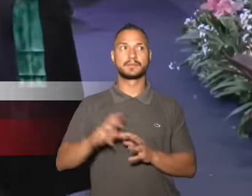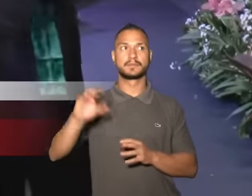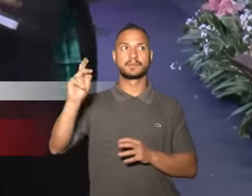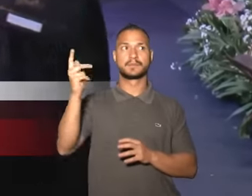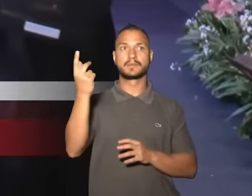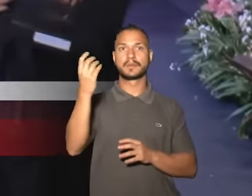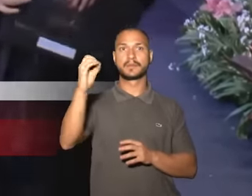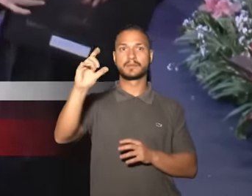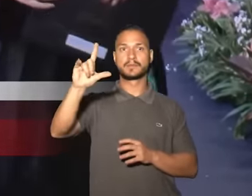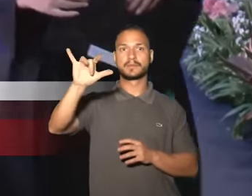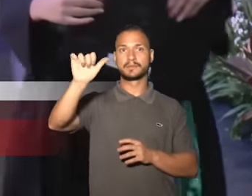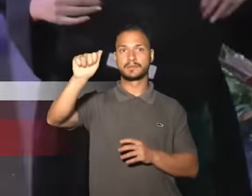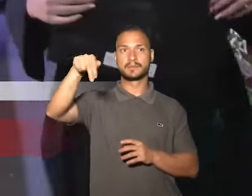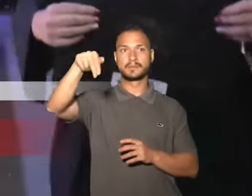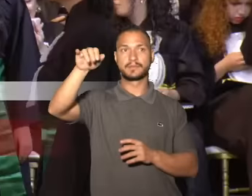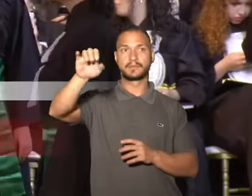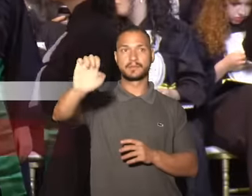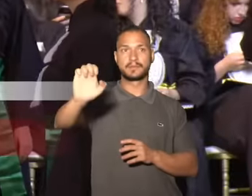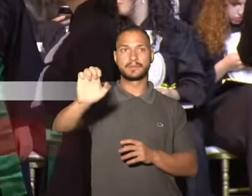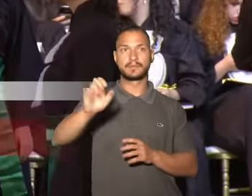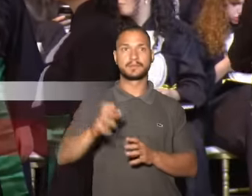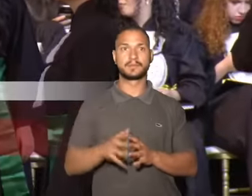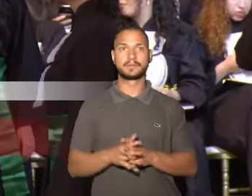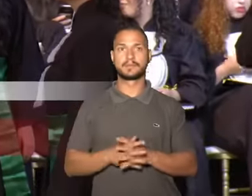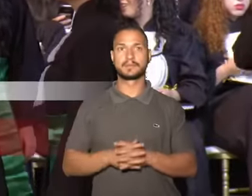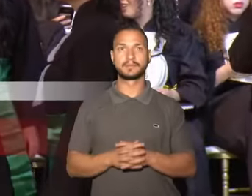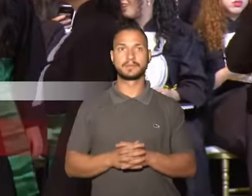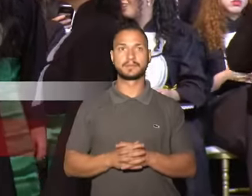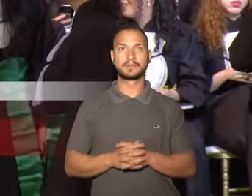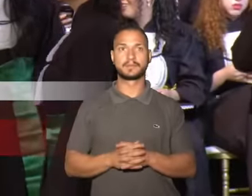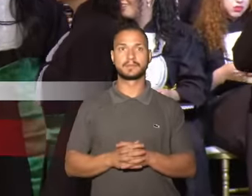Poliane Araújo Santos.